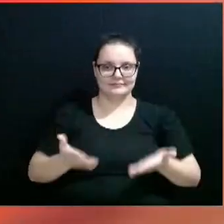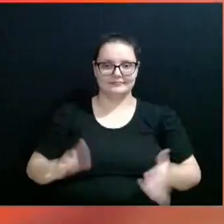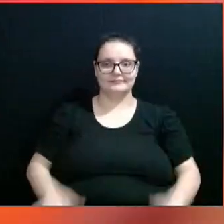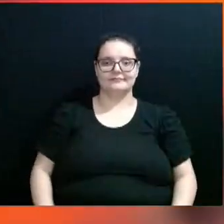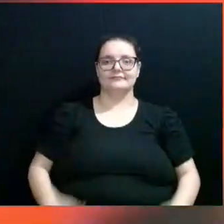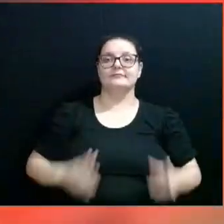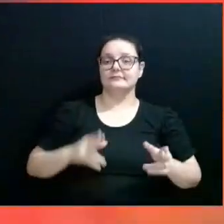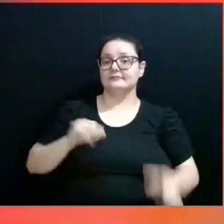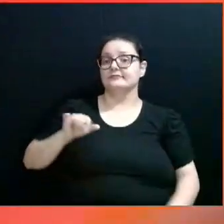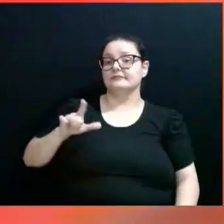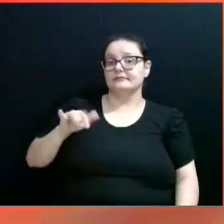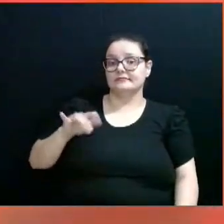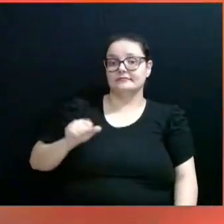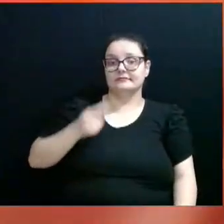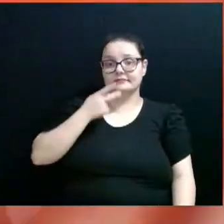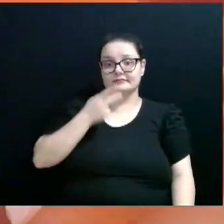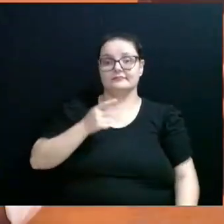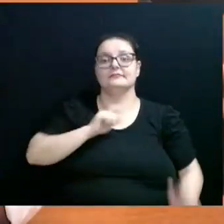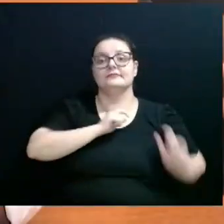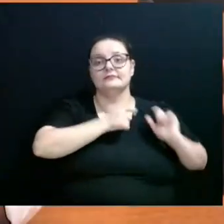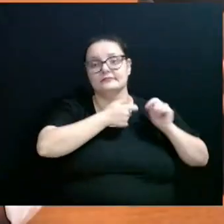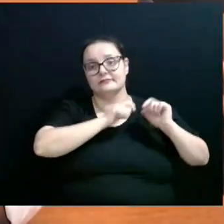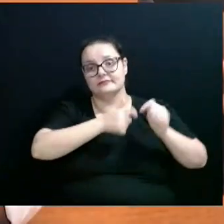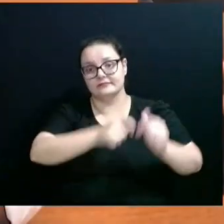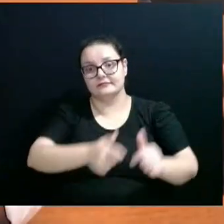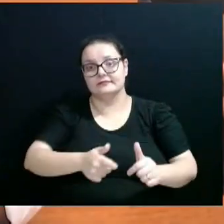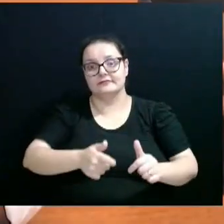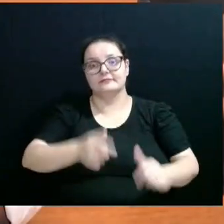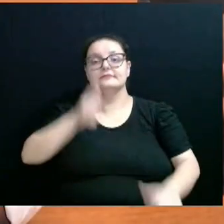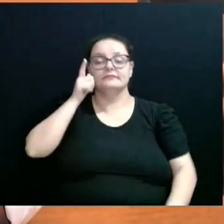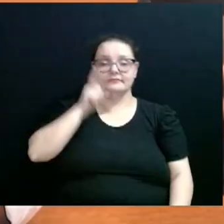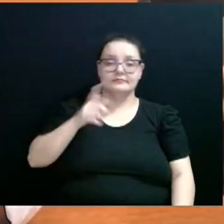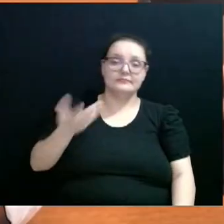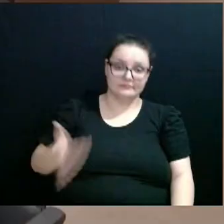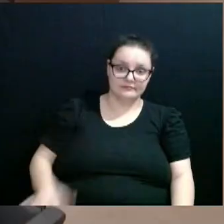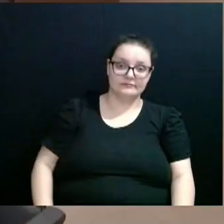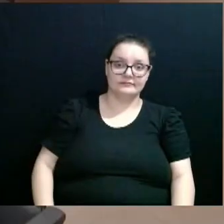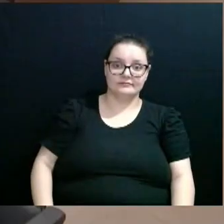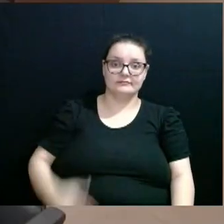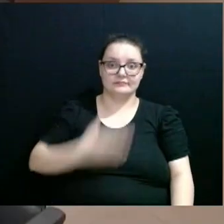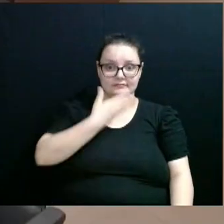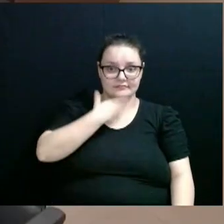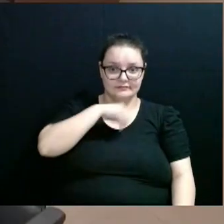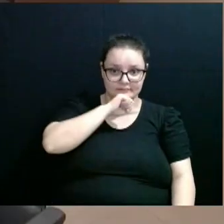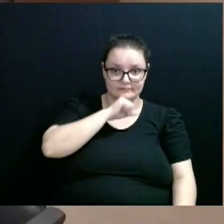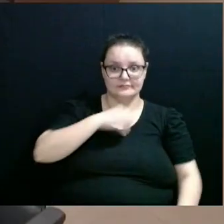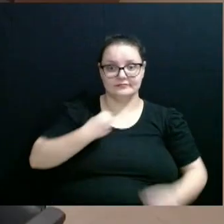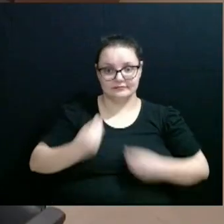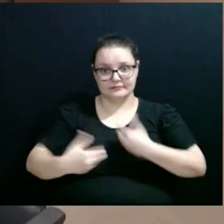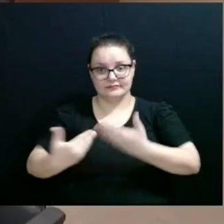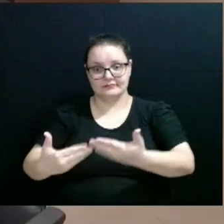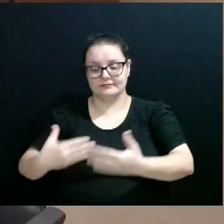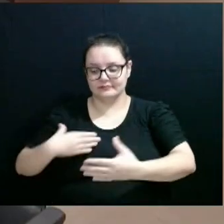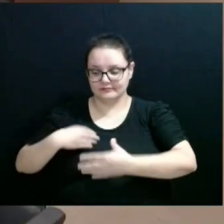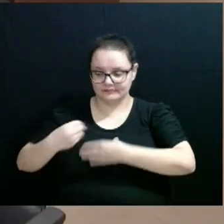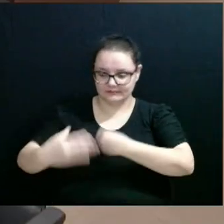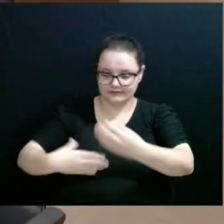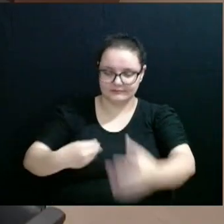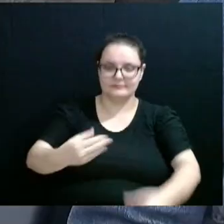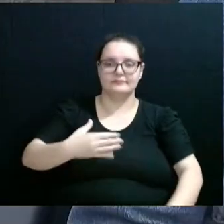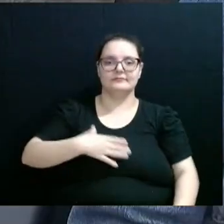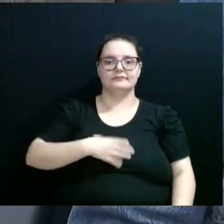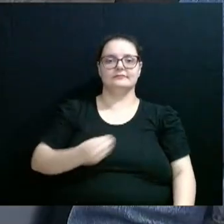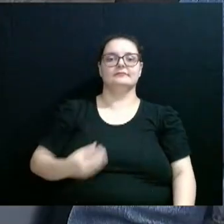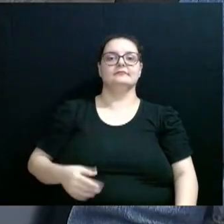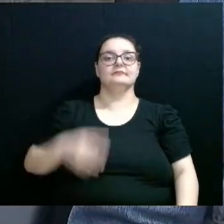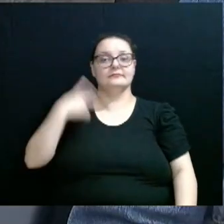é uma tradição que você consegue deixar de pai para filho. Para o vereador, o encontro foi uma